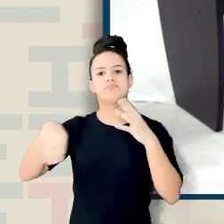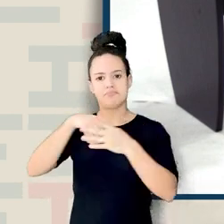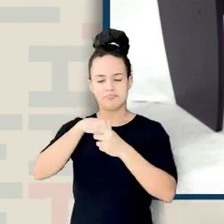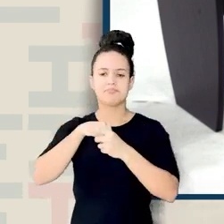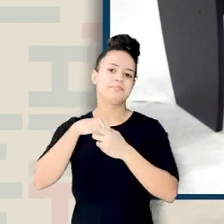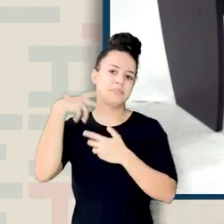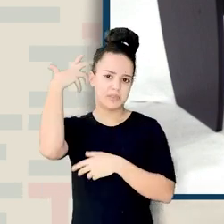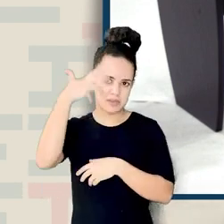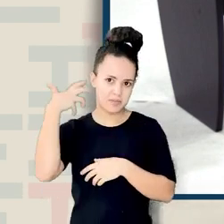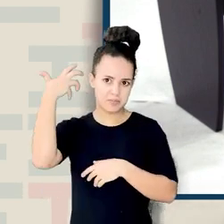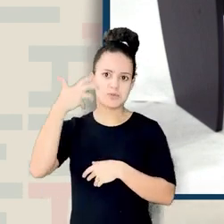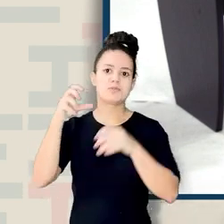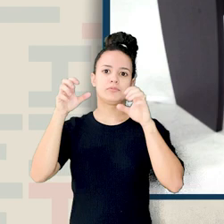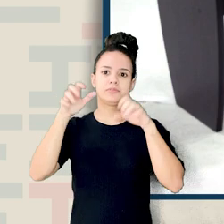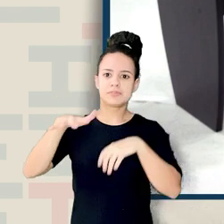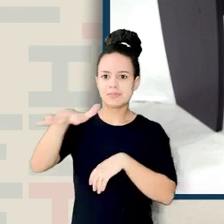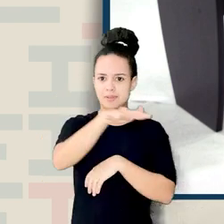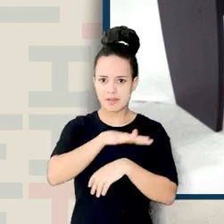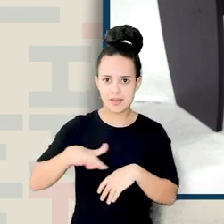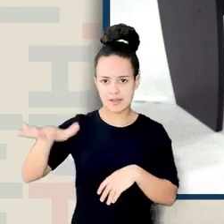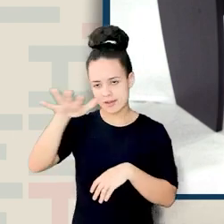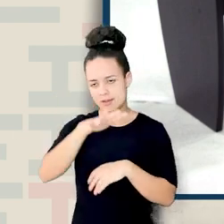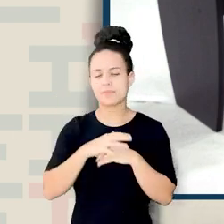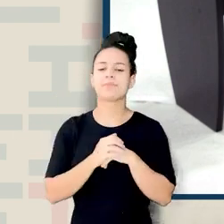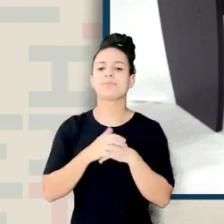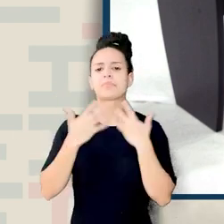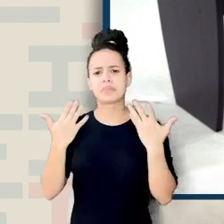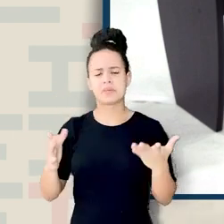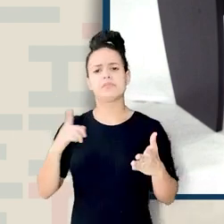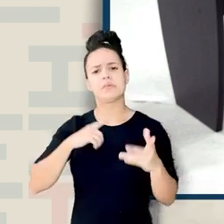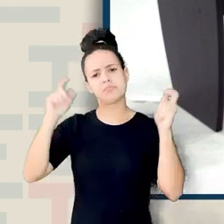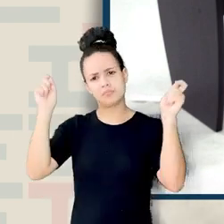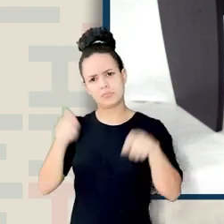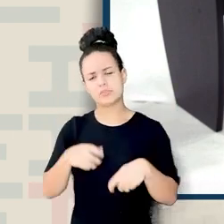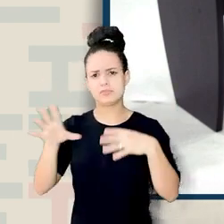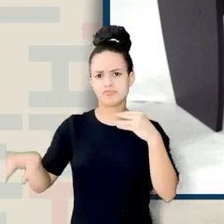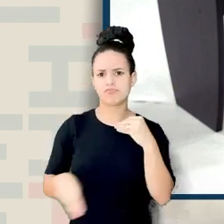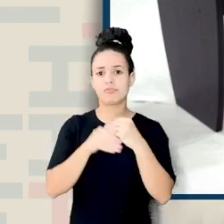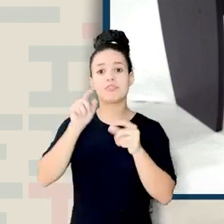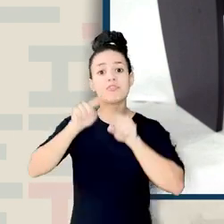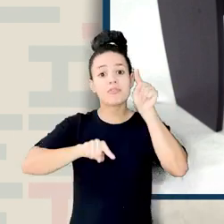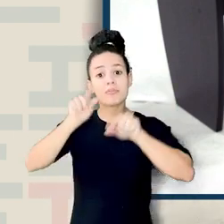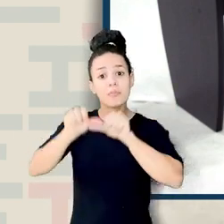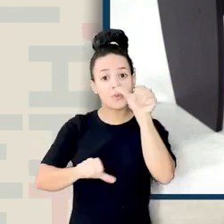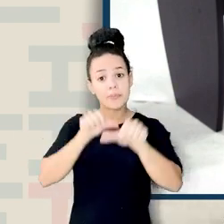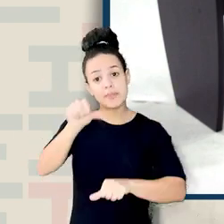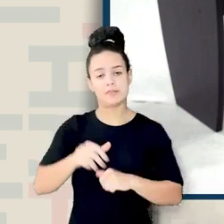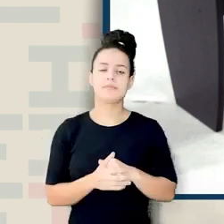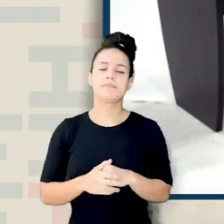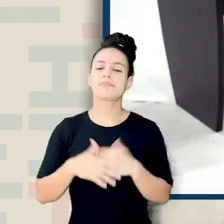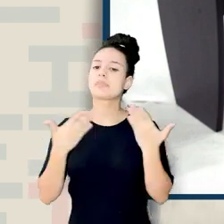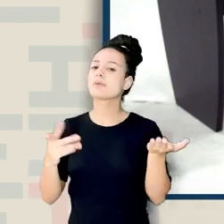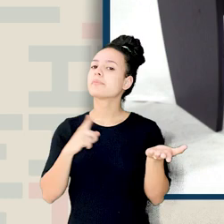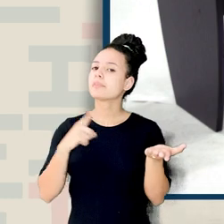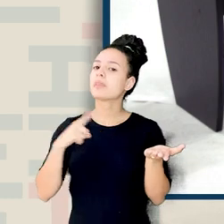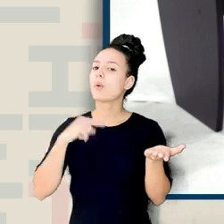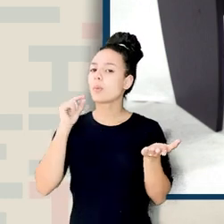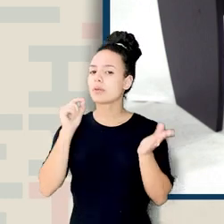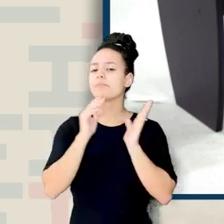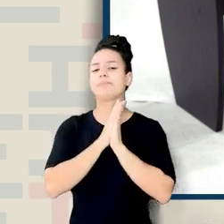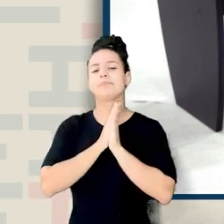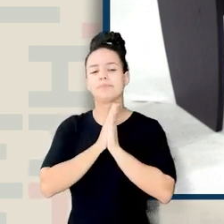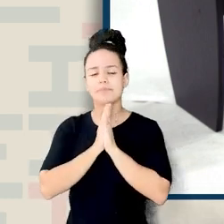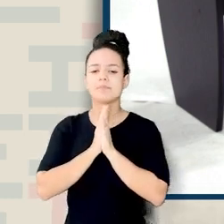musical e que em determinado momento entra em uma possibilidade de variação. Vamos ter, então,